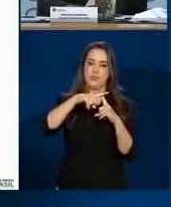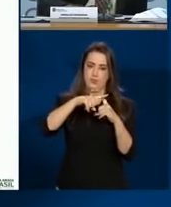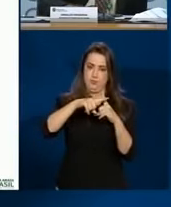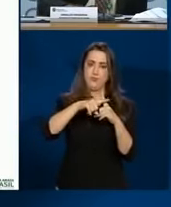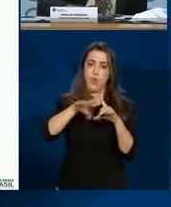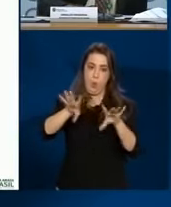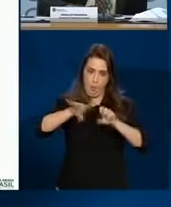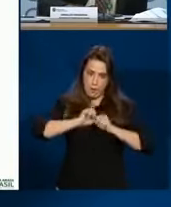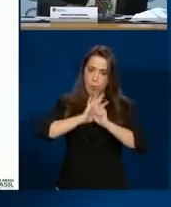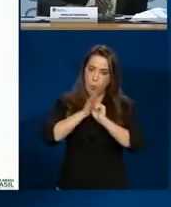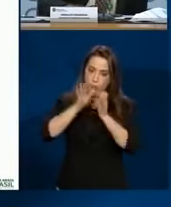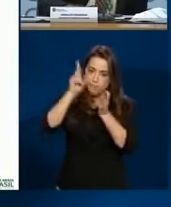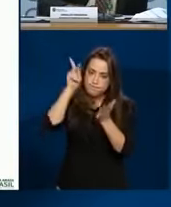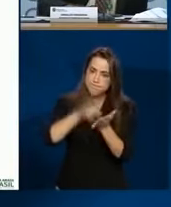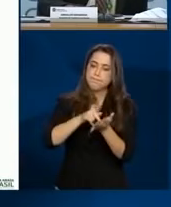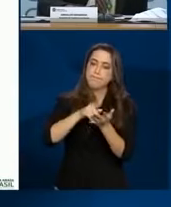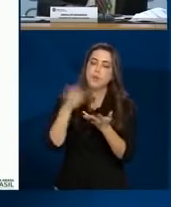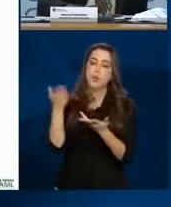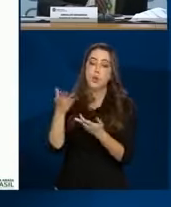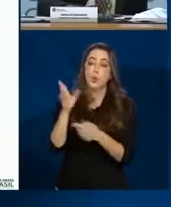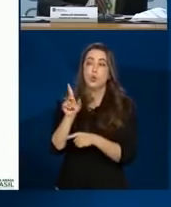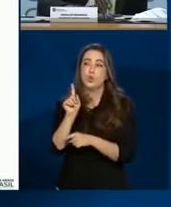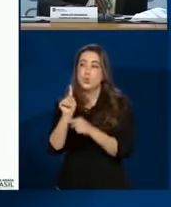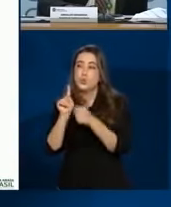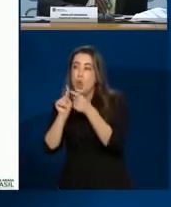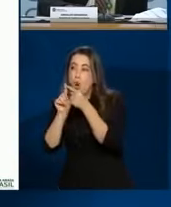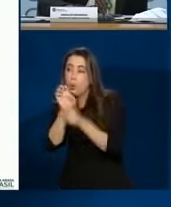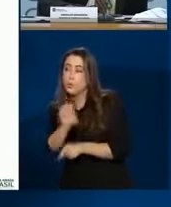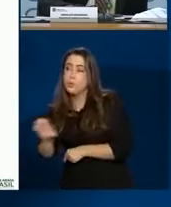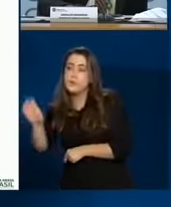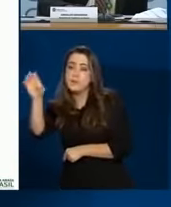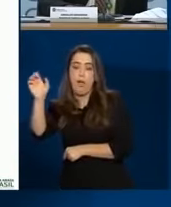por unidade da federação, né?